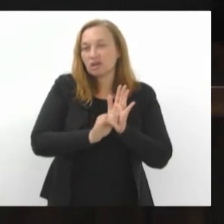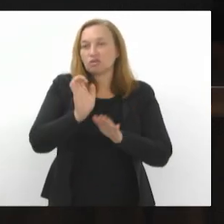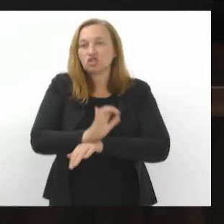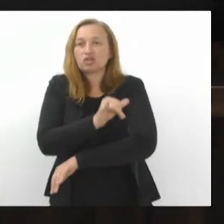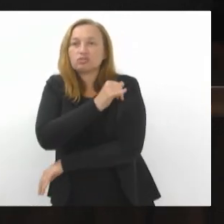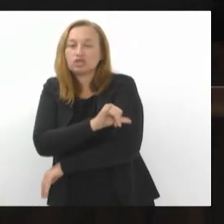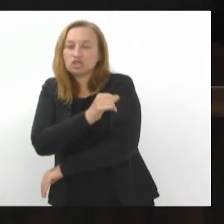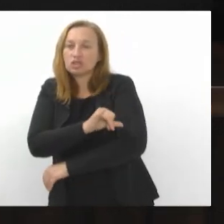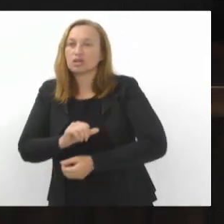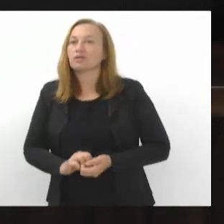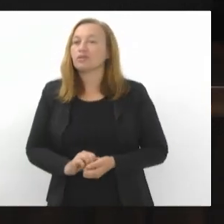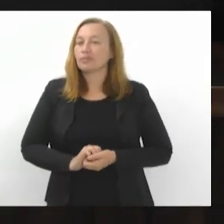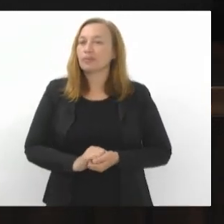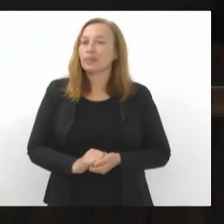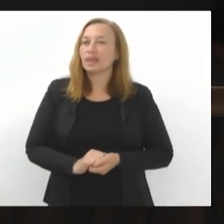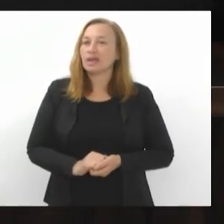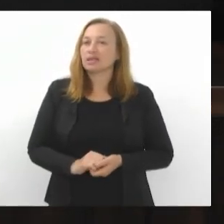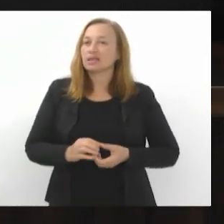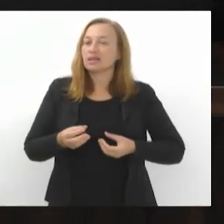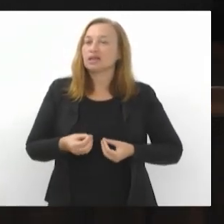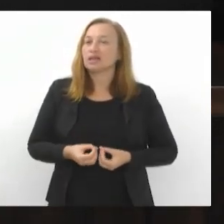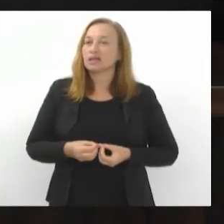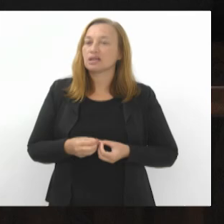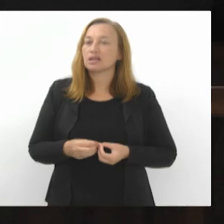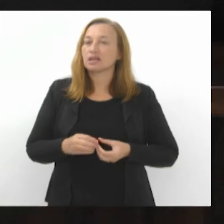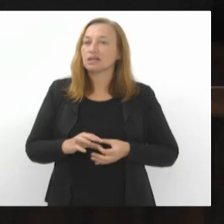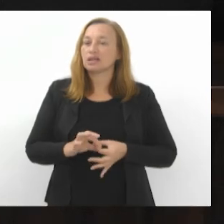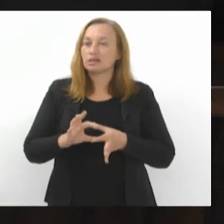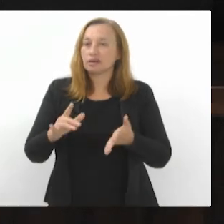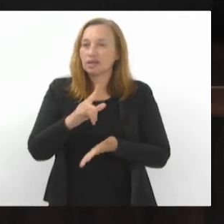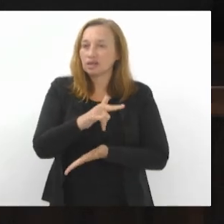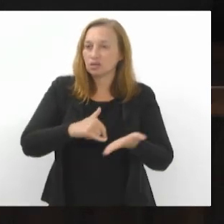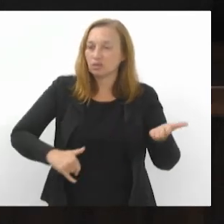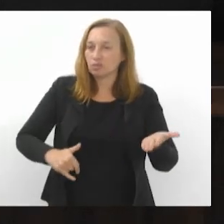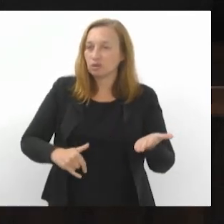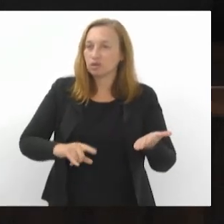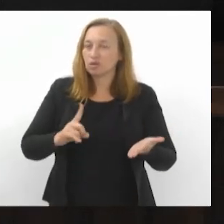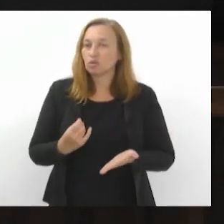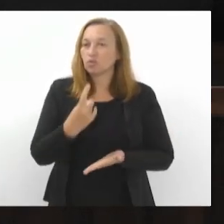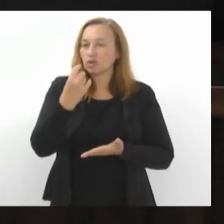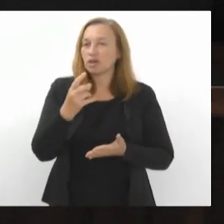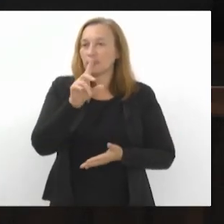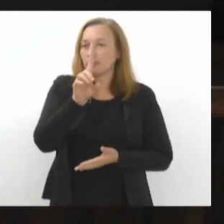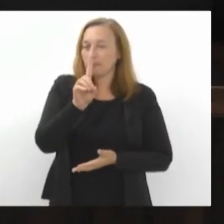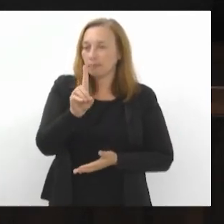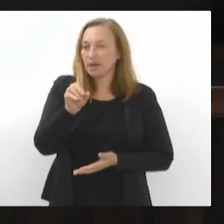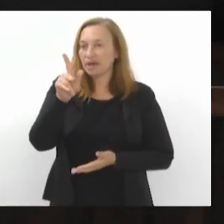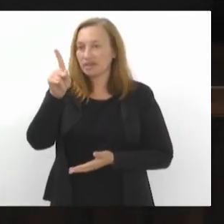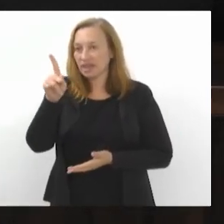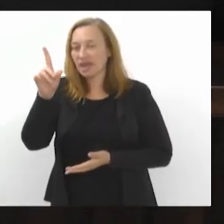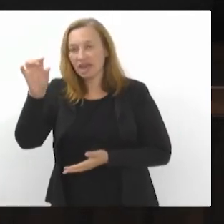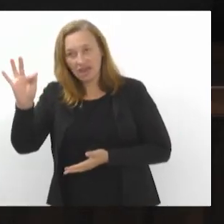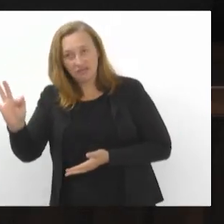de Janeiro sejam disponibilizadas em documento único na forma de PDF. Parecer da Comissão de Constituição e Justiça